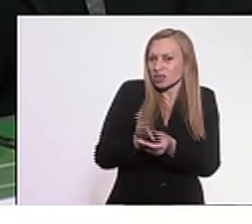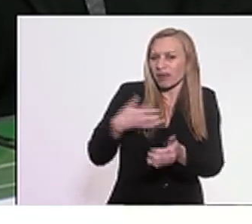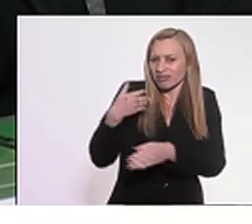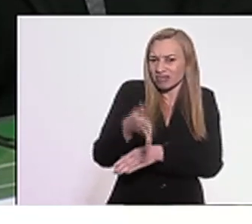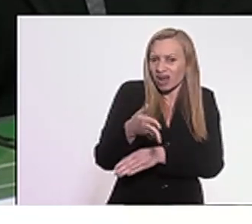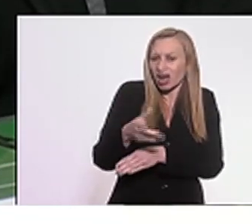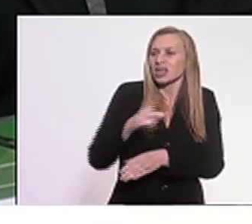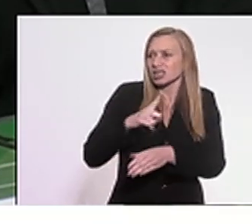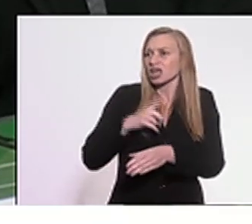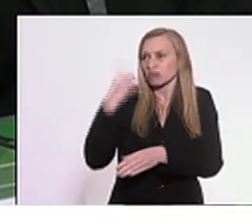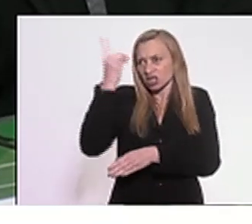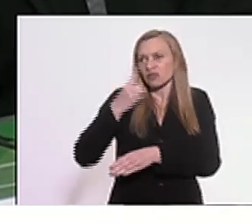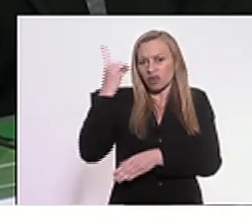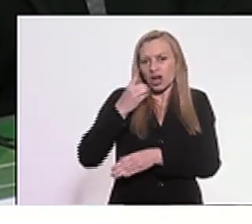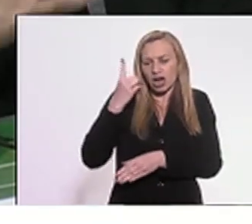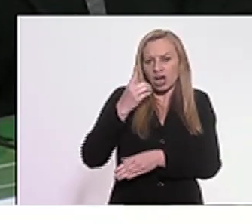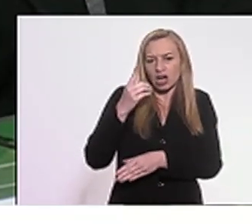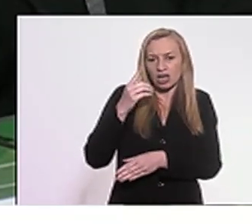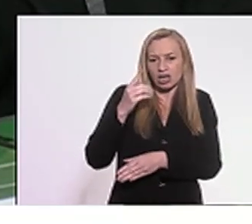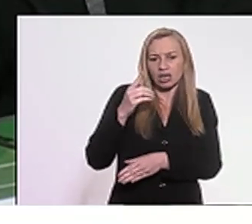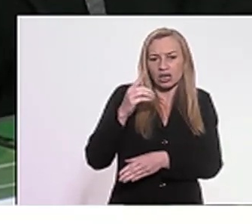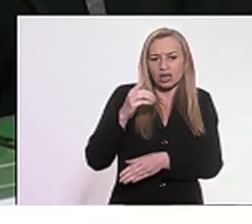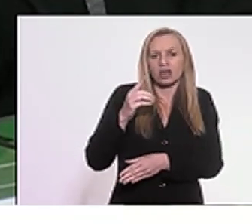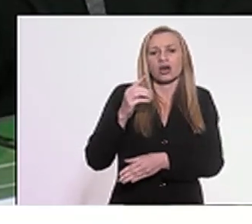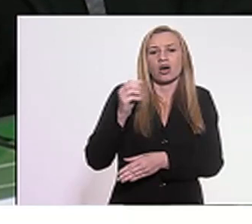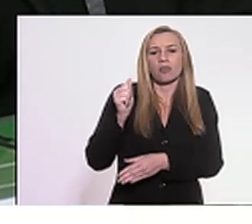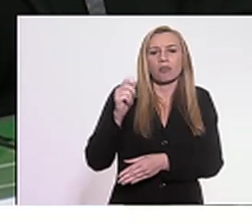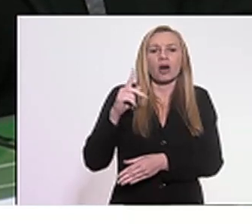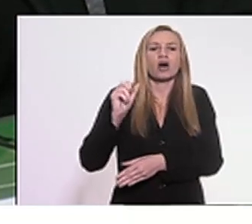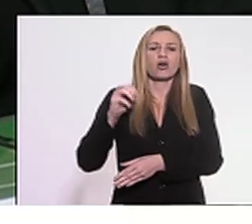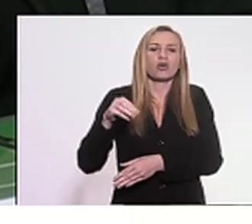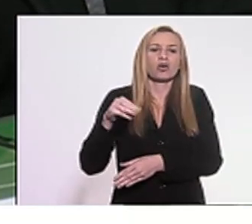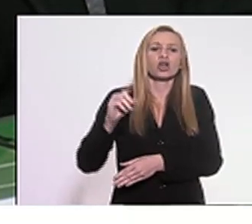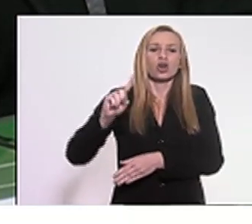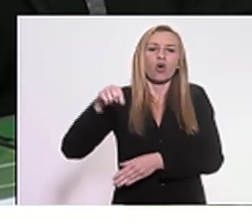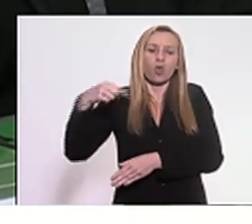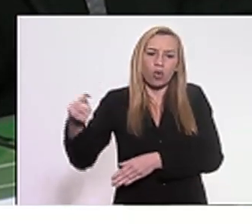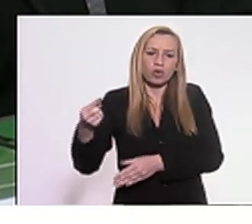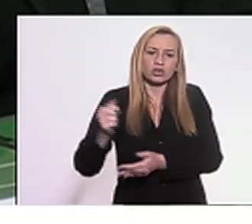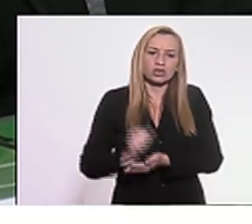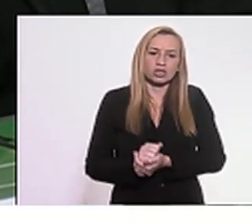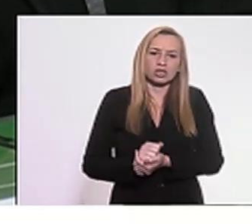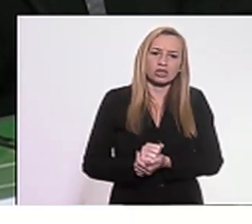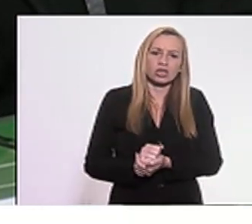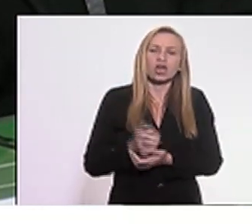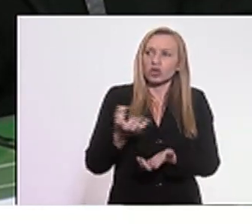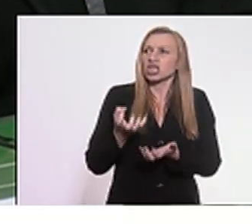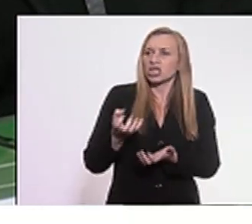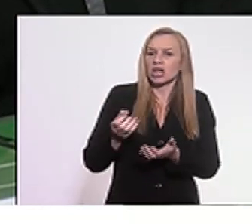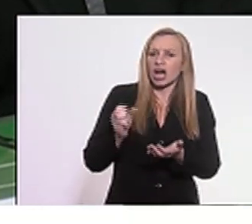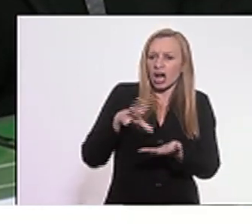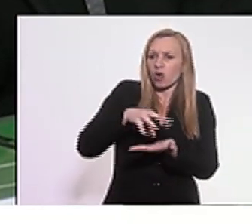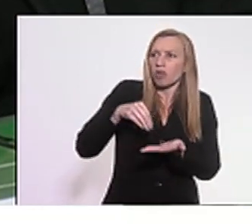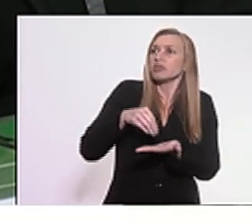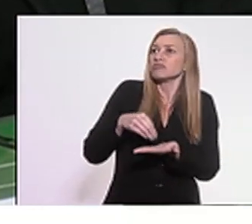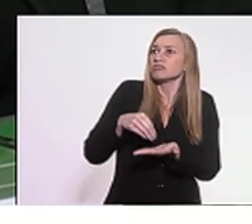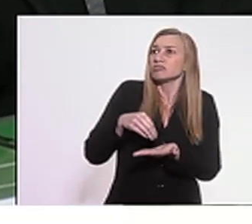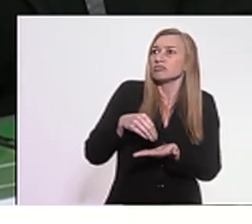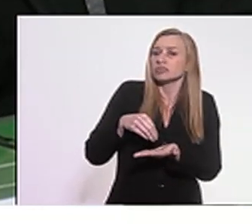Temos advogados na Pazepol ou outra entidade. Queria a cópia do meu recurso. Olha só, eu não